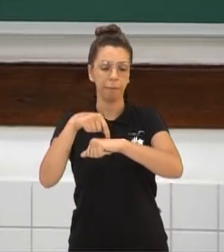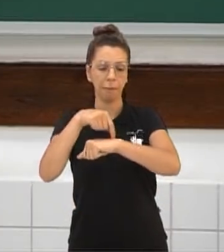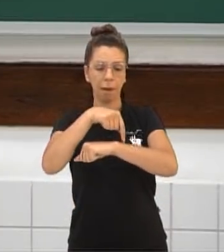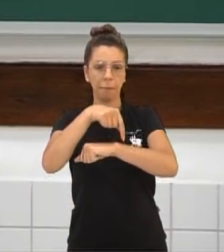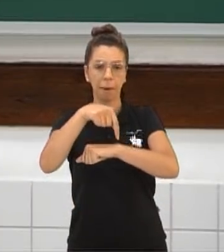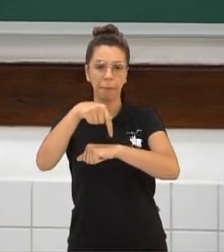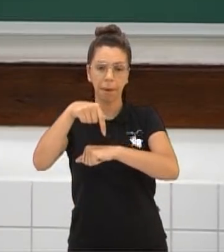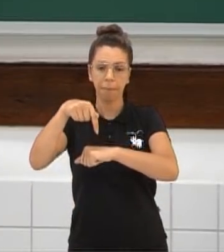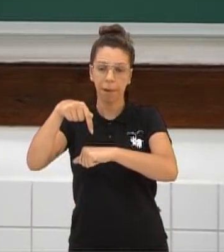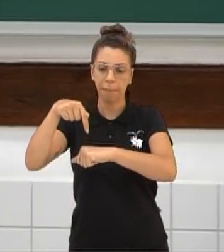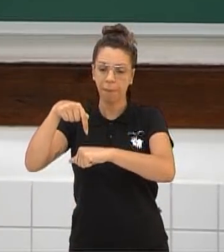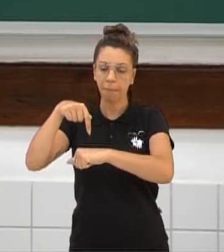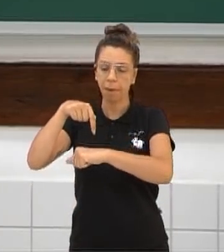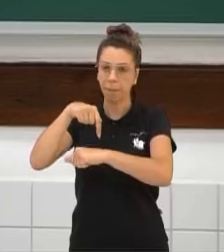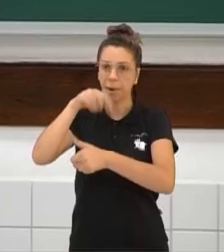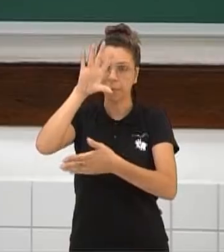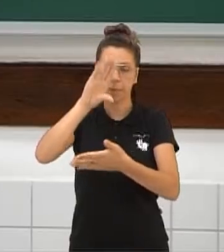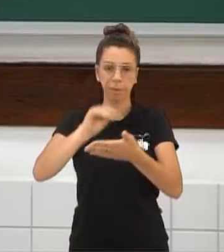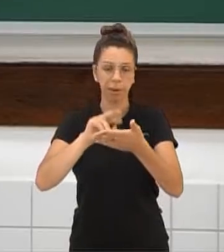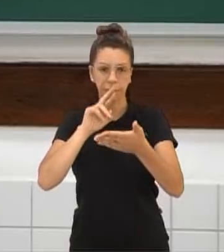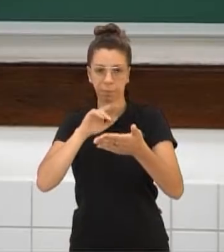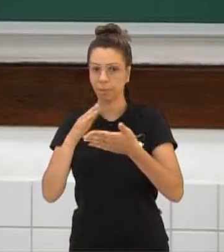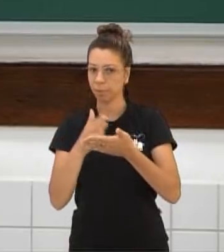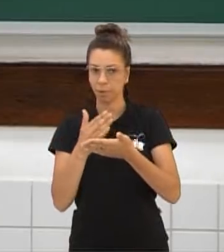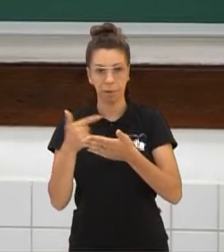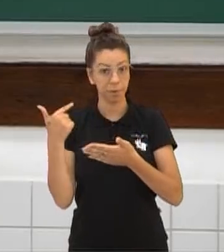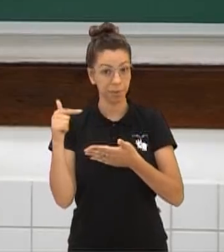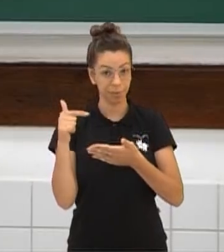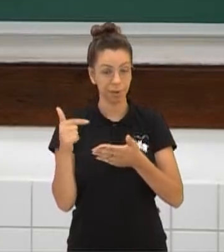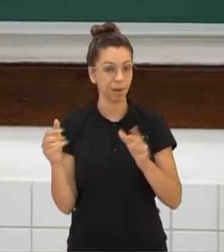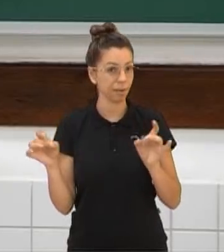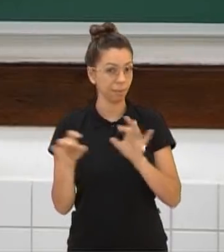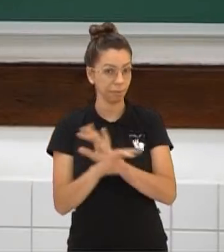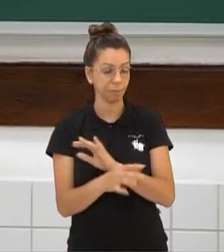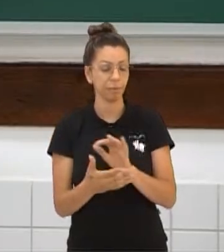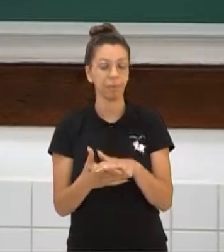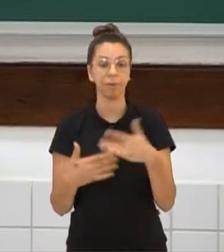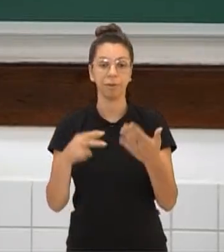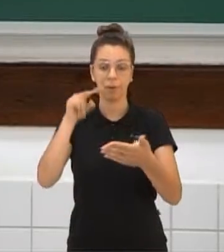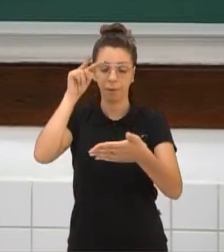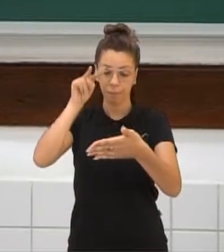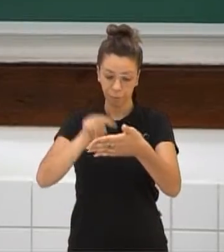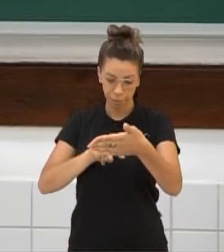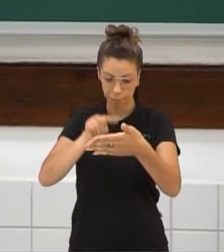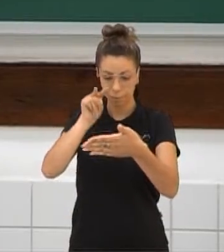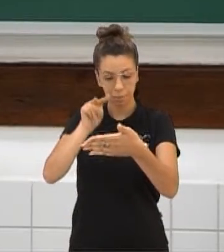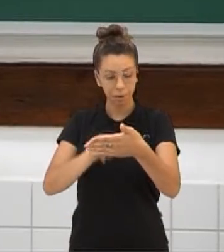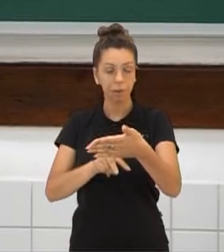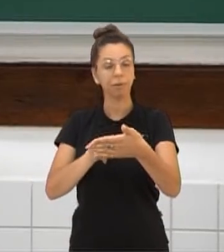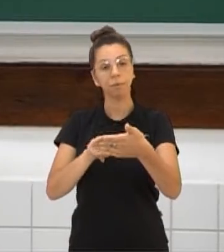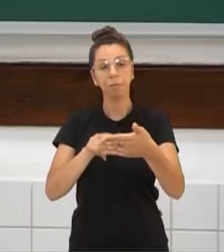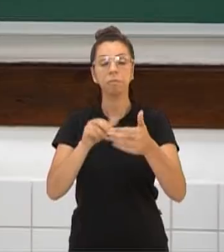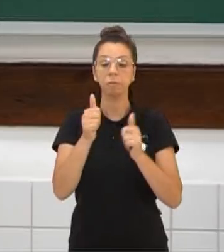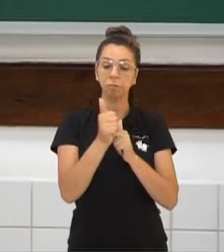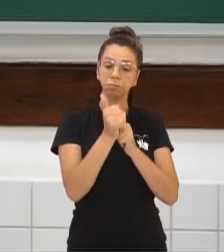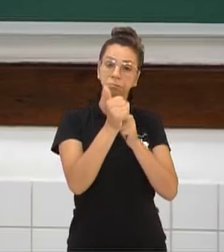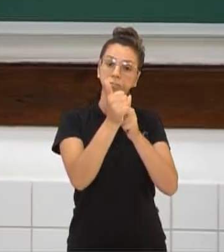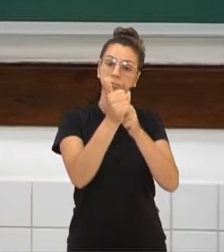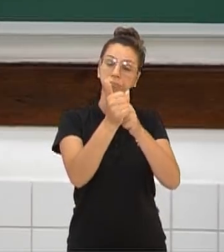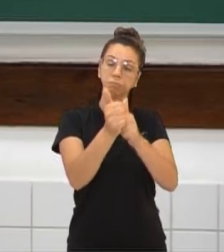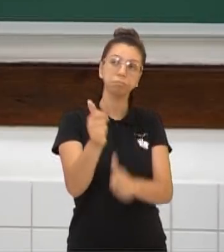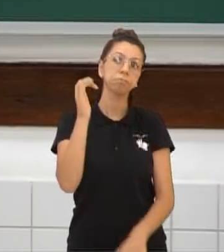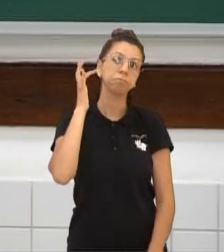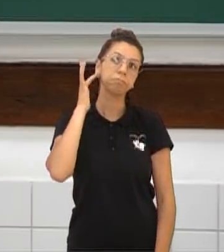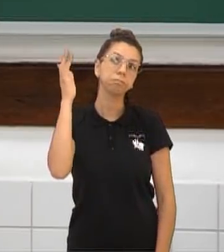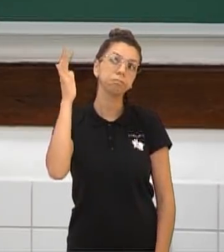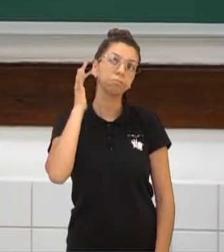com aquele tempo para você copiar e responder no caderno. Conforme eu for lendo a questão, você vai acompanhando comigo e já vai